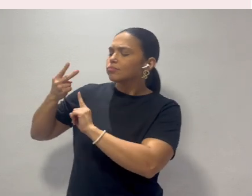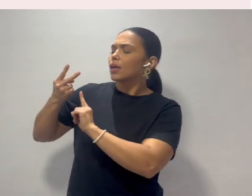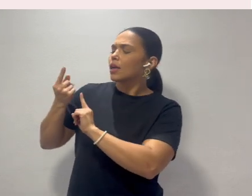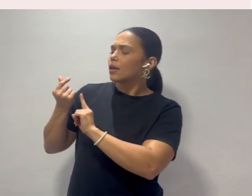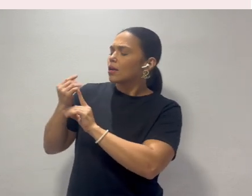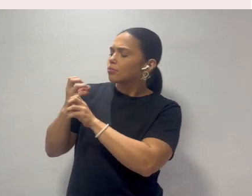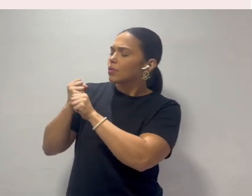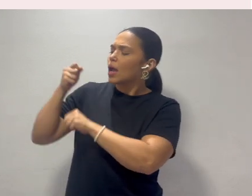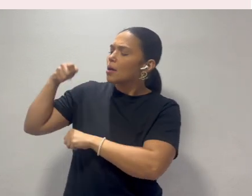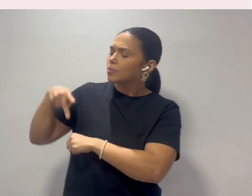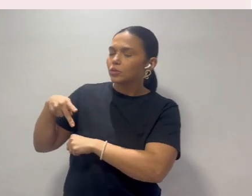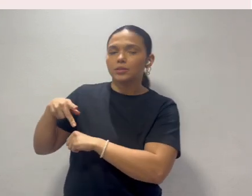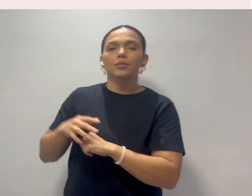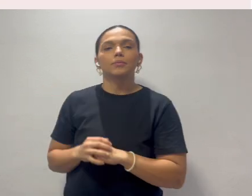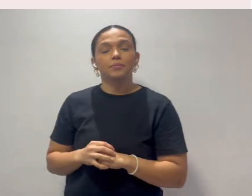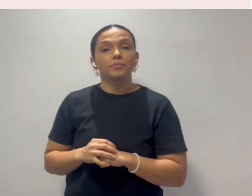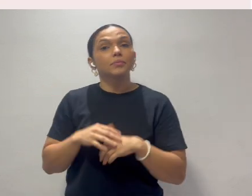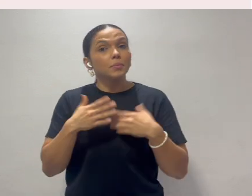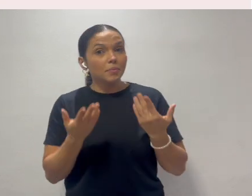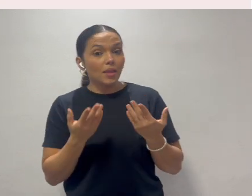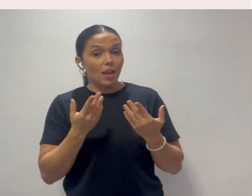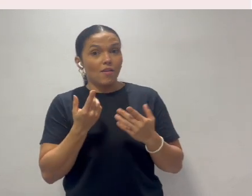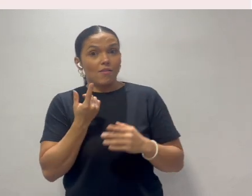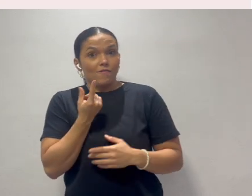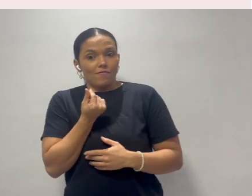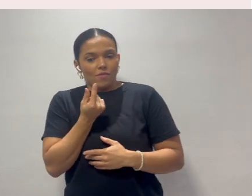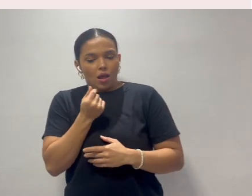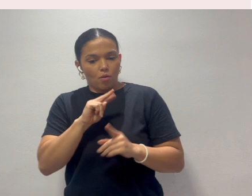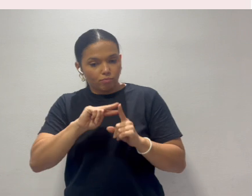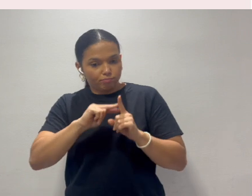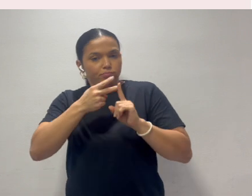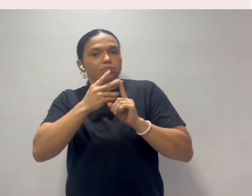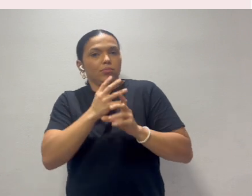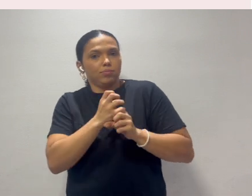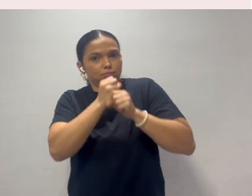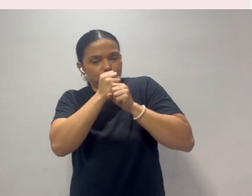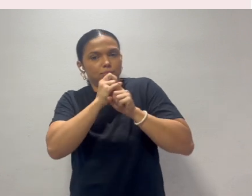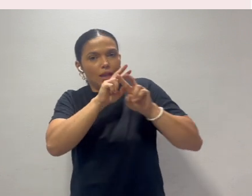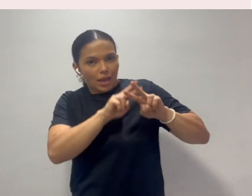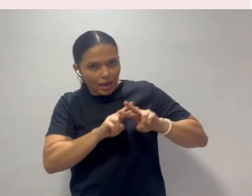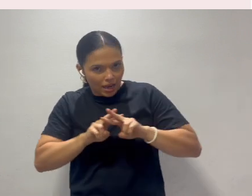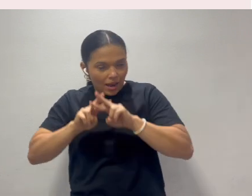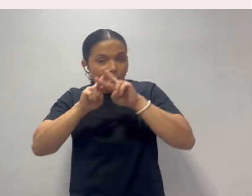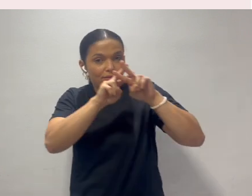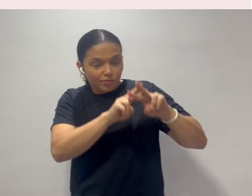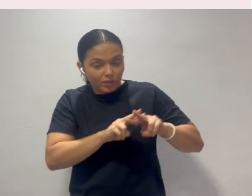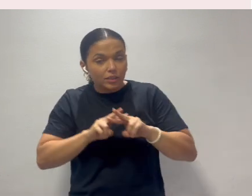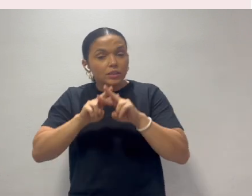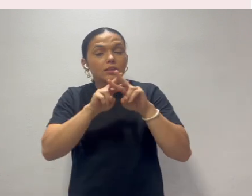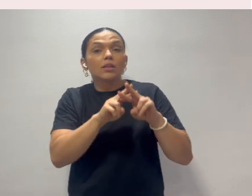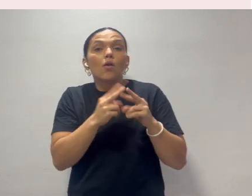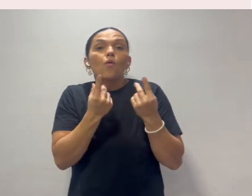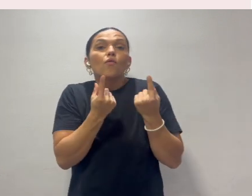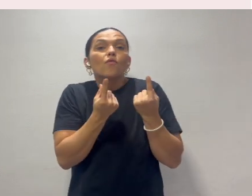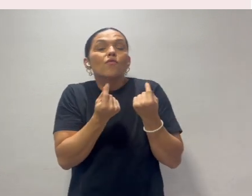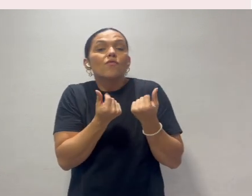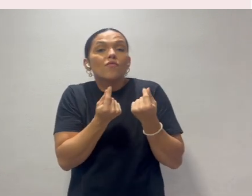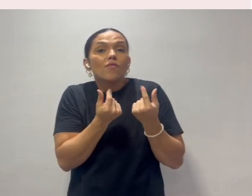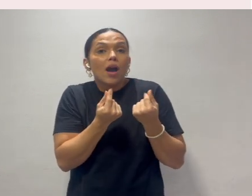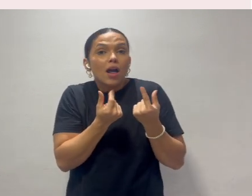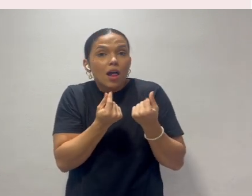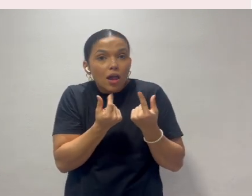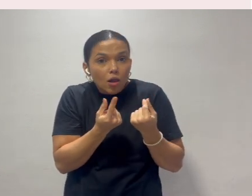Reajuste de aposentadoria? Sim, nós temos a revisão sobre justamente os reajustes